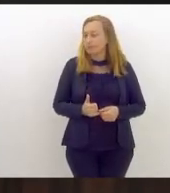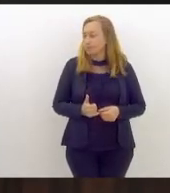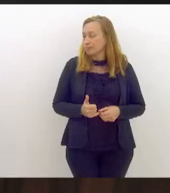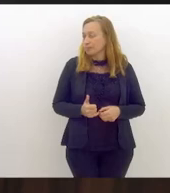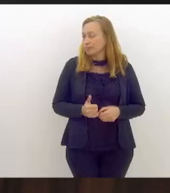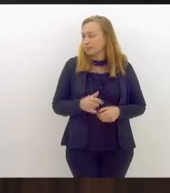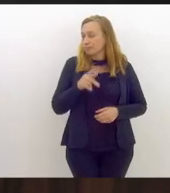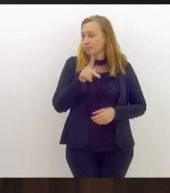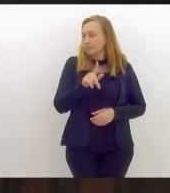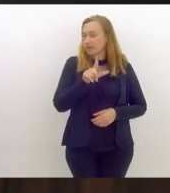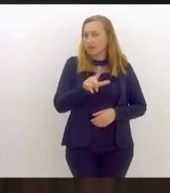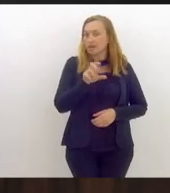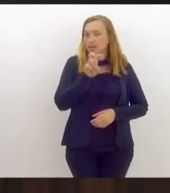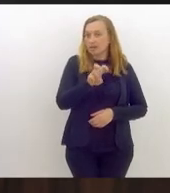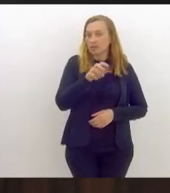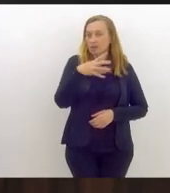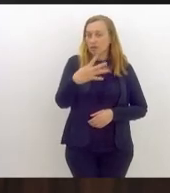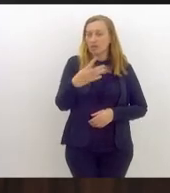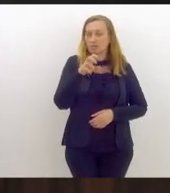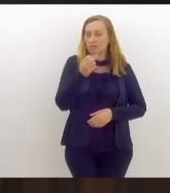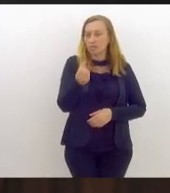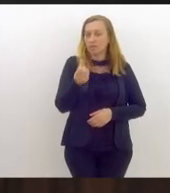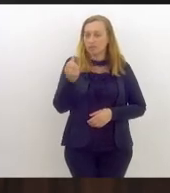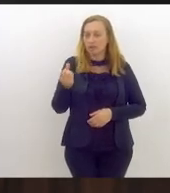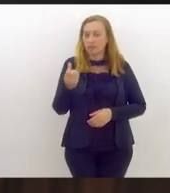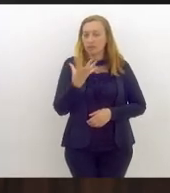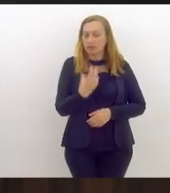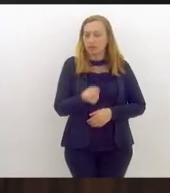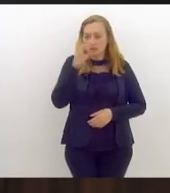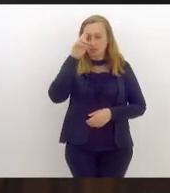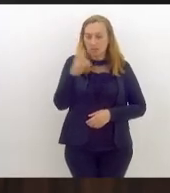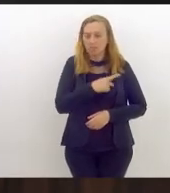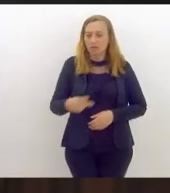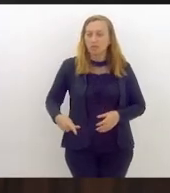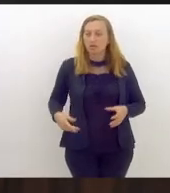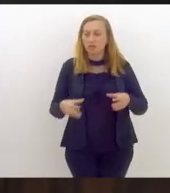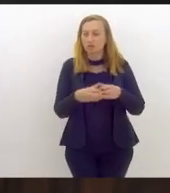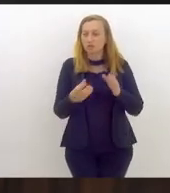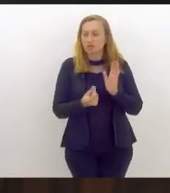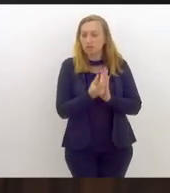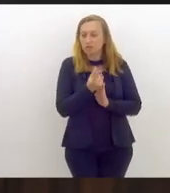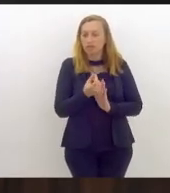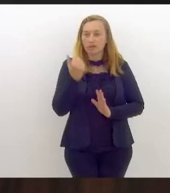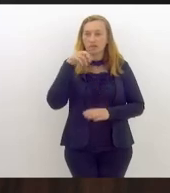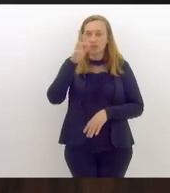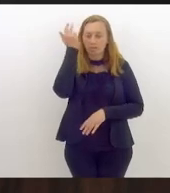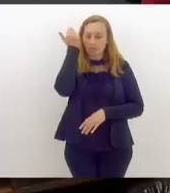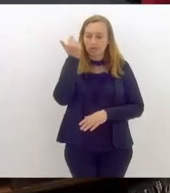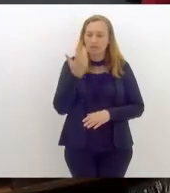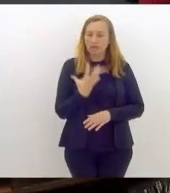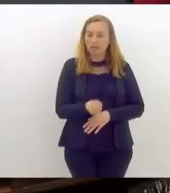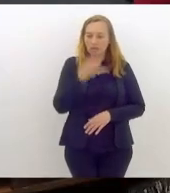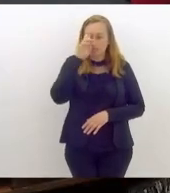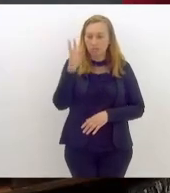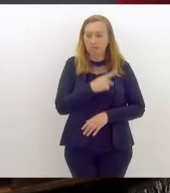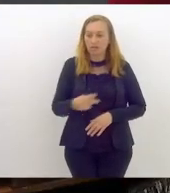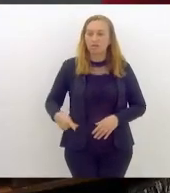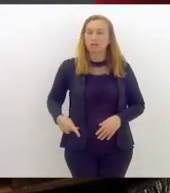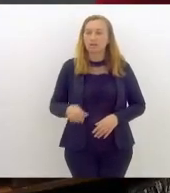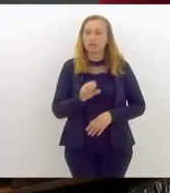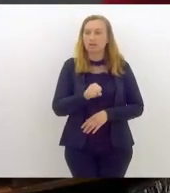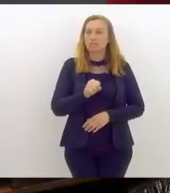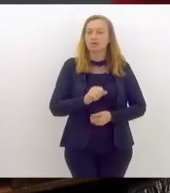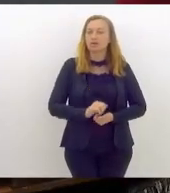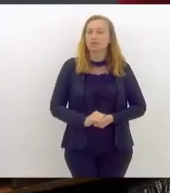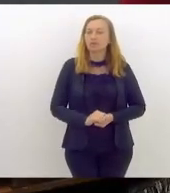É o PL 5466. Favorável, presidente. Pela comissão de orçamento, Eliomar. Favorável, presidente. Aí está